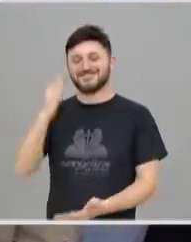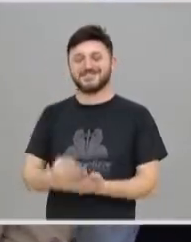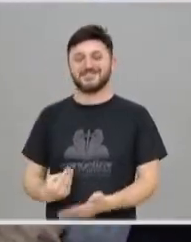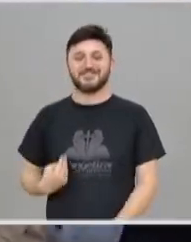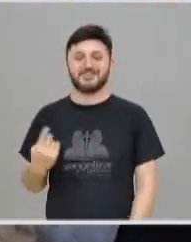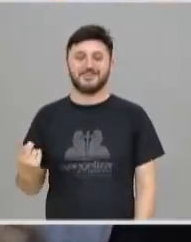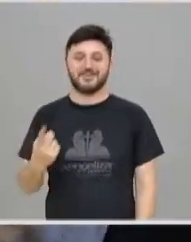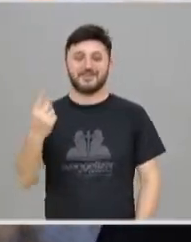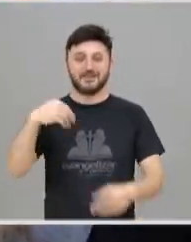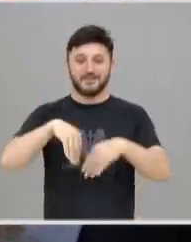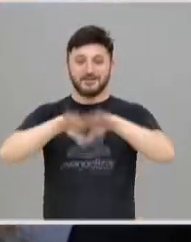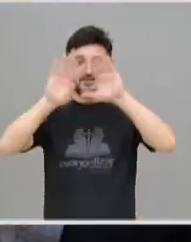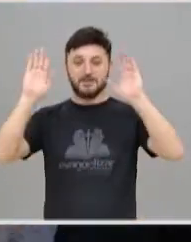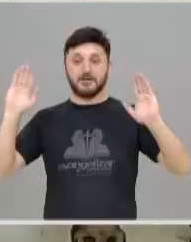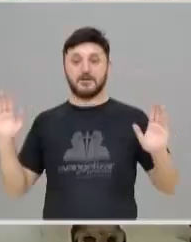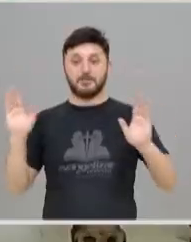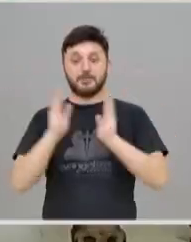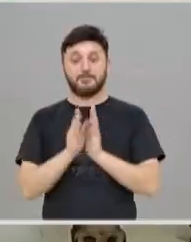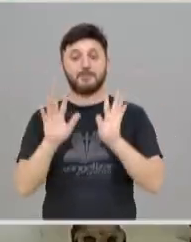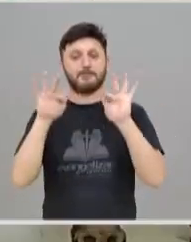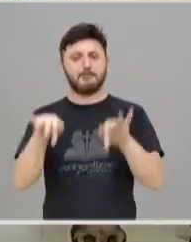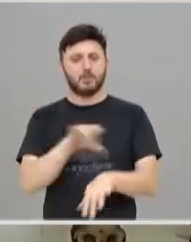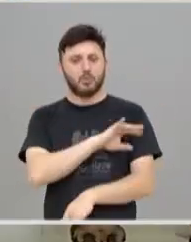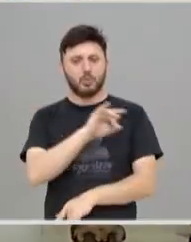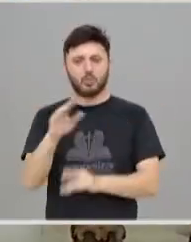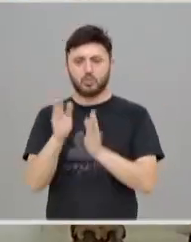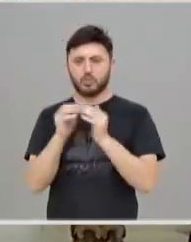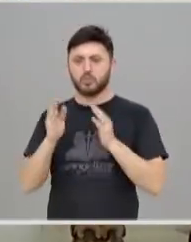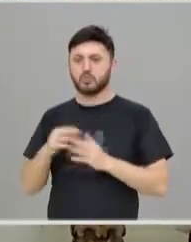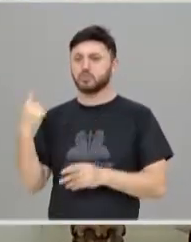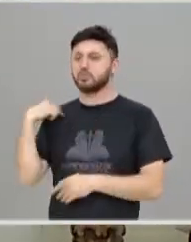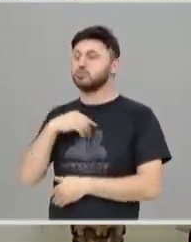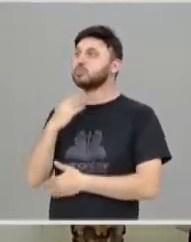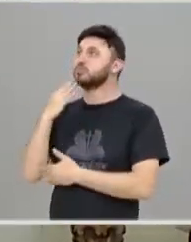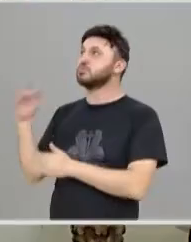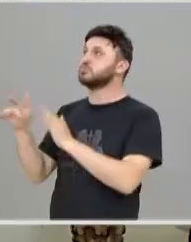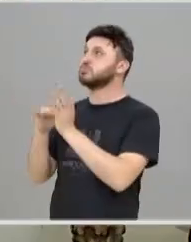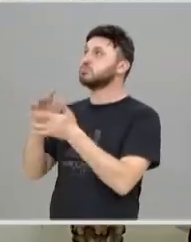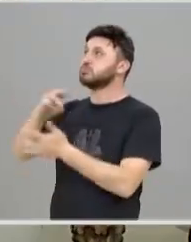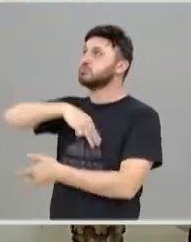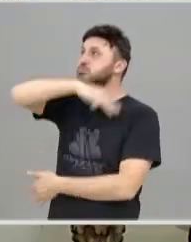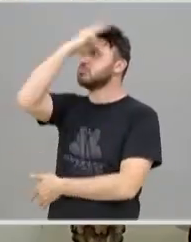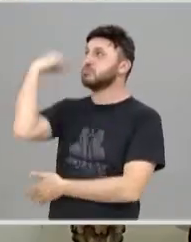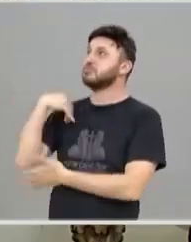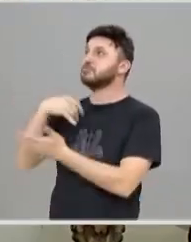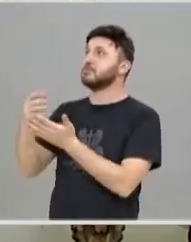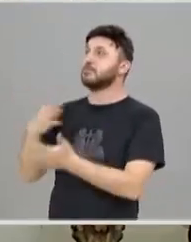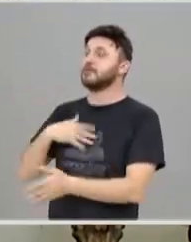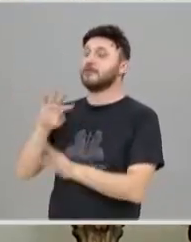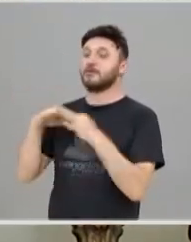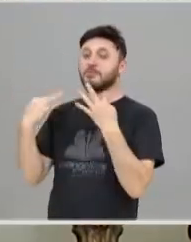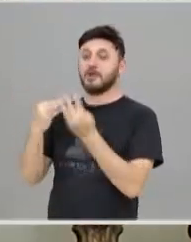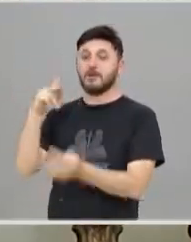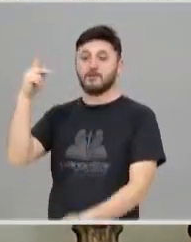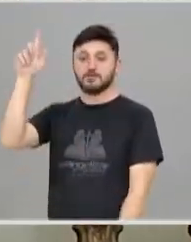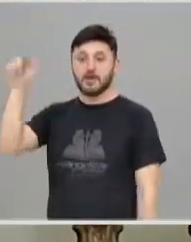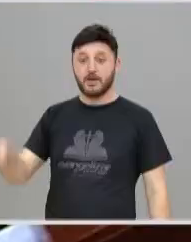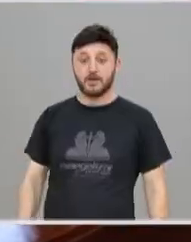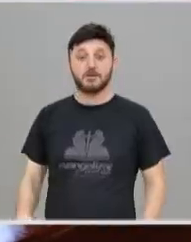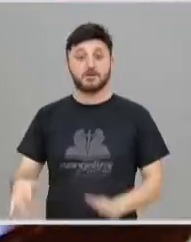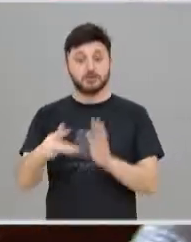vida eterna. Amém. Ao final de cada prece, Jesus, Maria e José, minha família, vossa é,